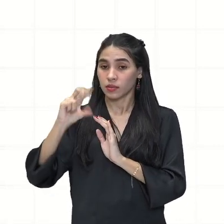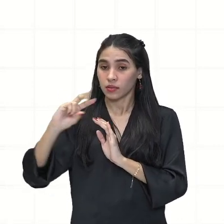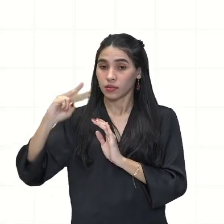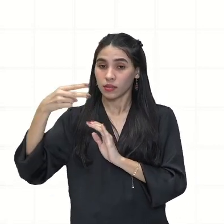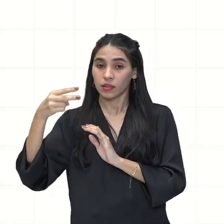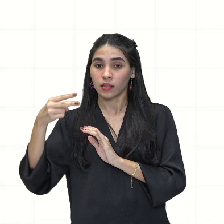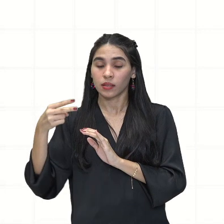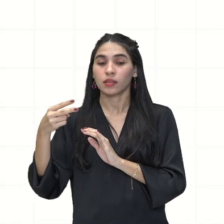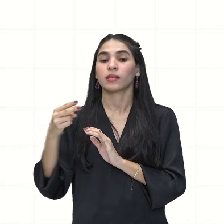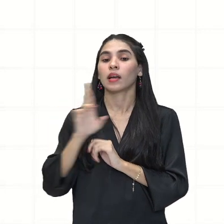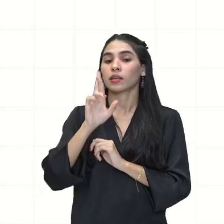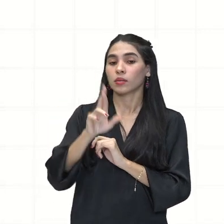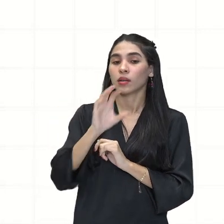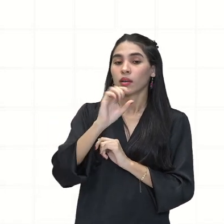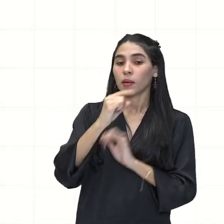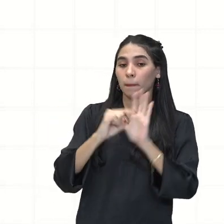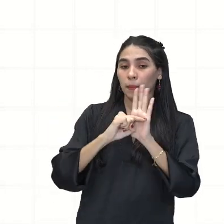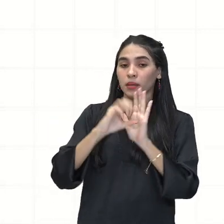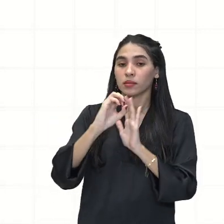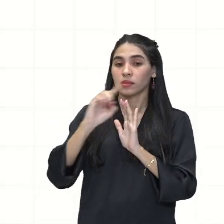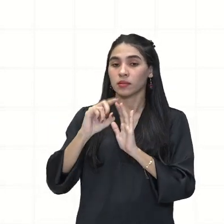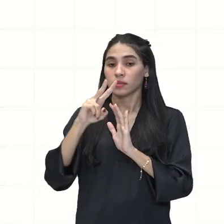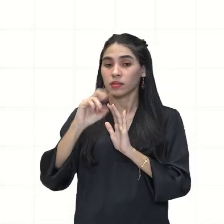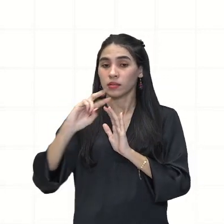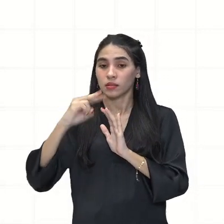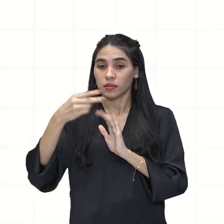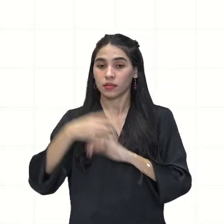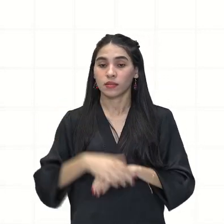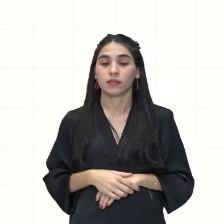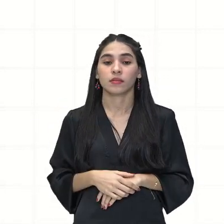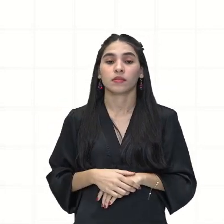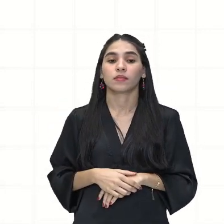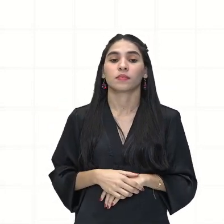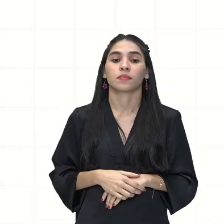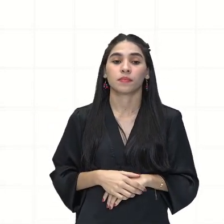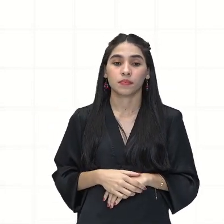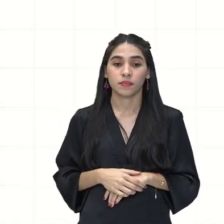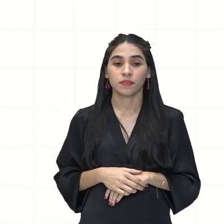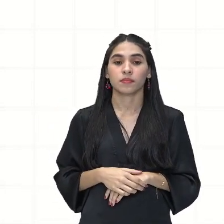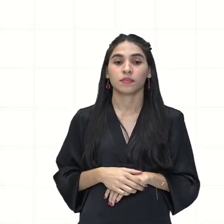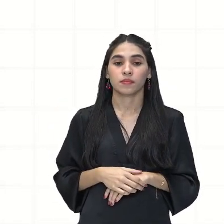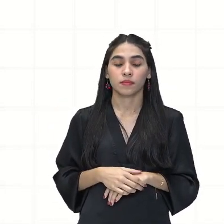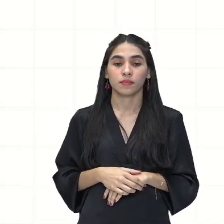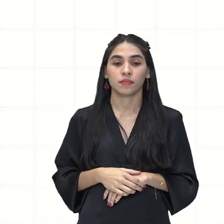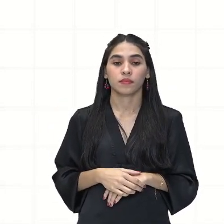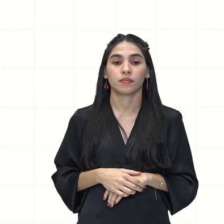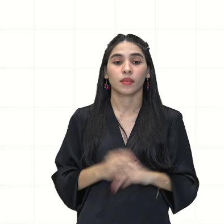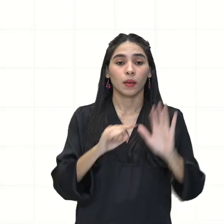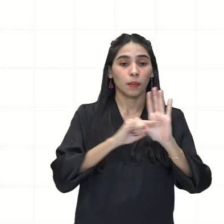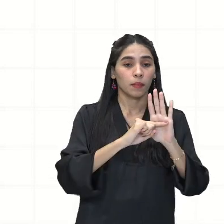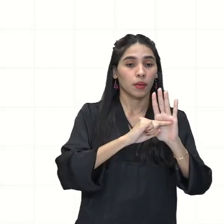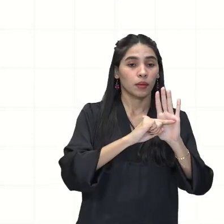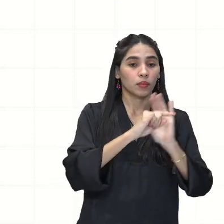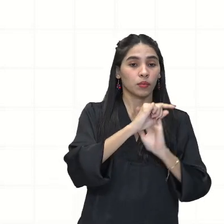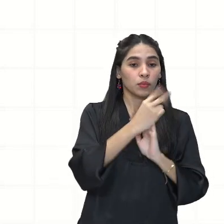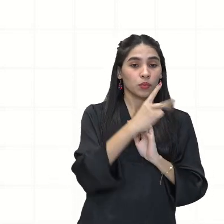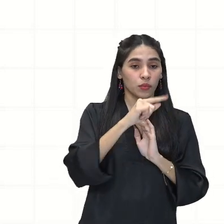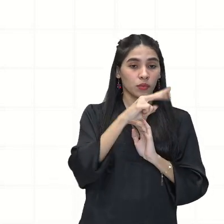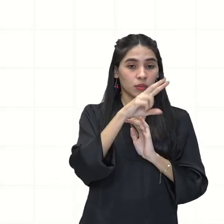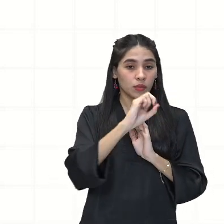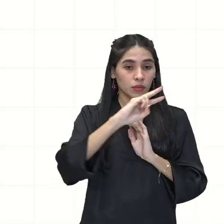menos 0,50, elevado ao quadrado. Agora vamos elevar ao quadrado. Menos 2,50 elevado ao